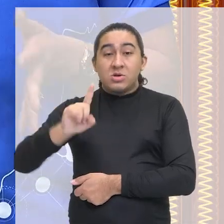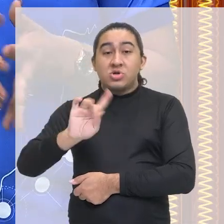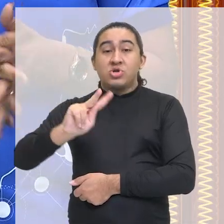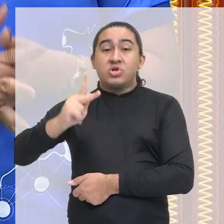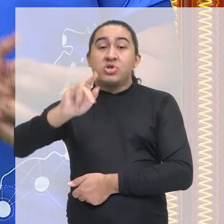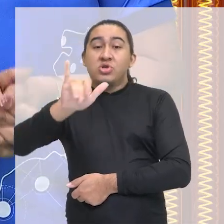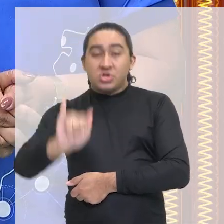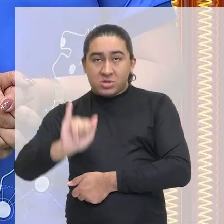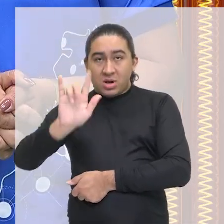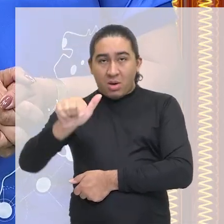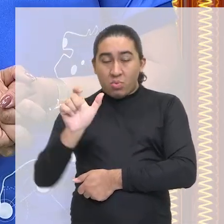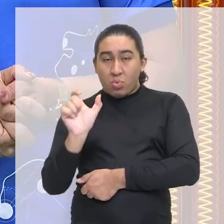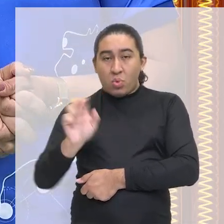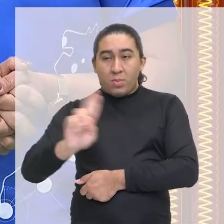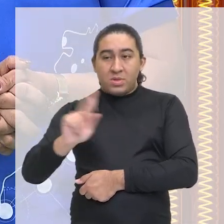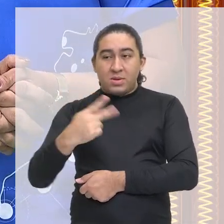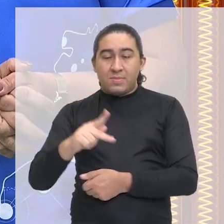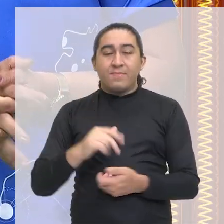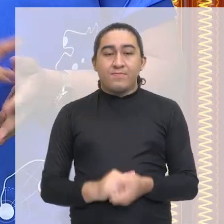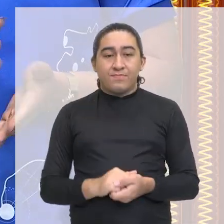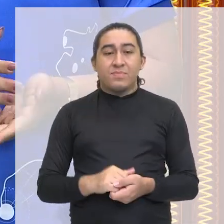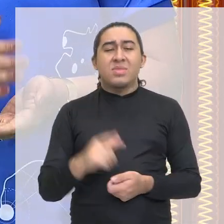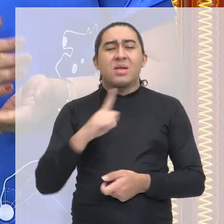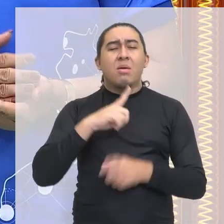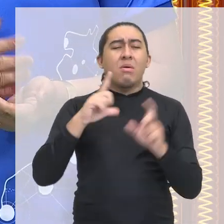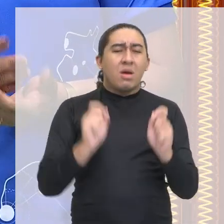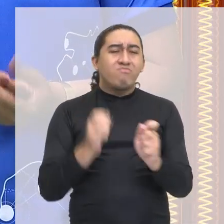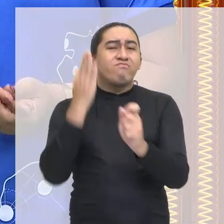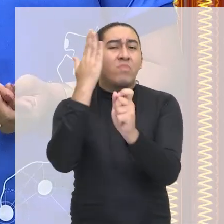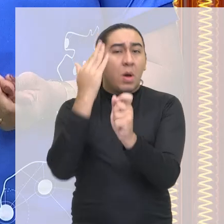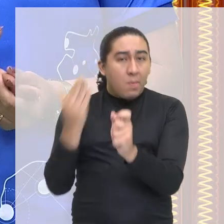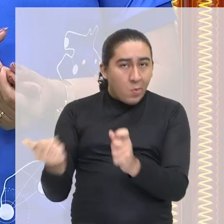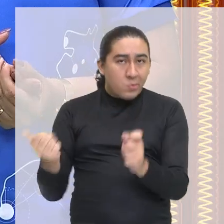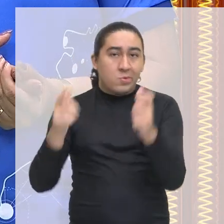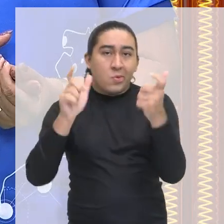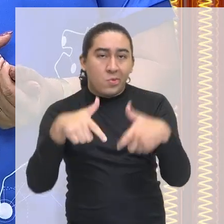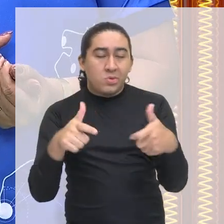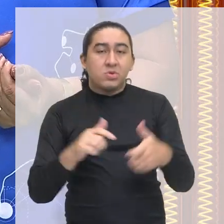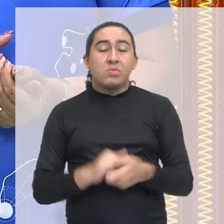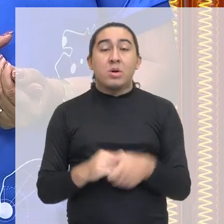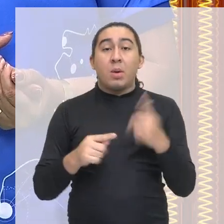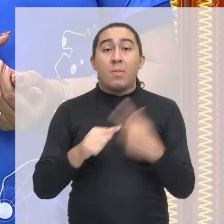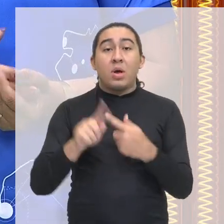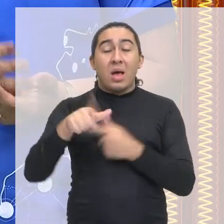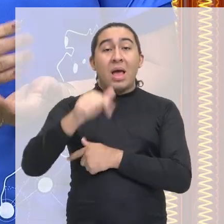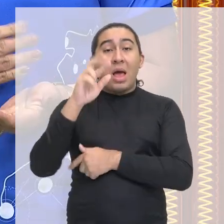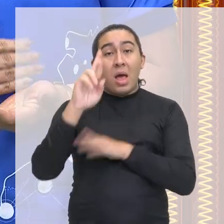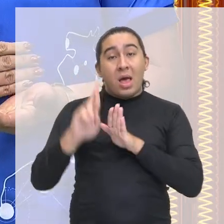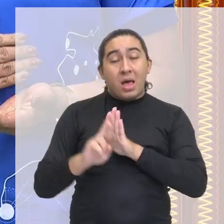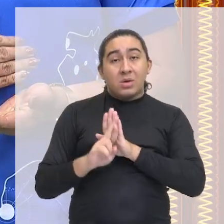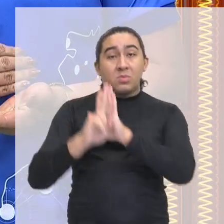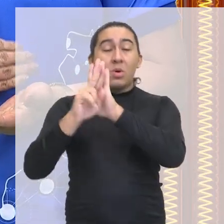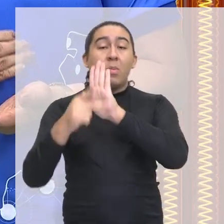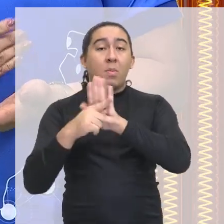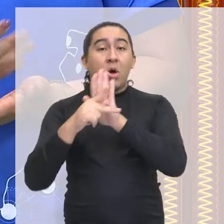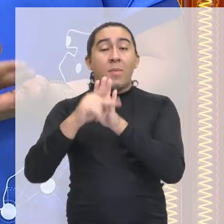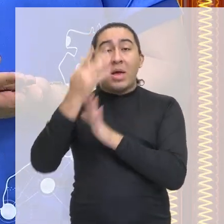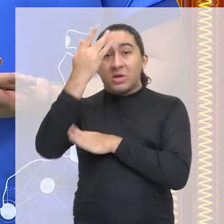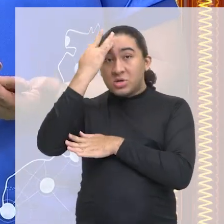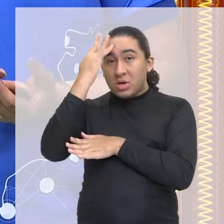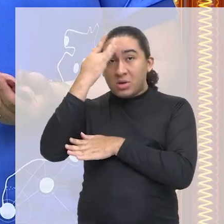importante? Foi um ativista indiano que ficou mundialmente conhecido por liderar os indianos na luta